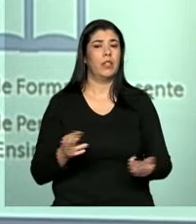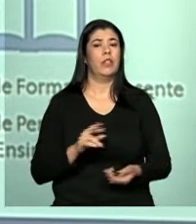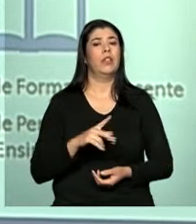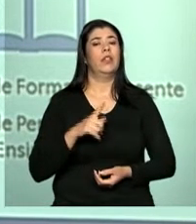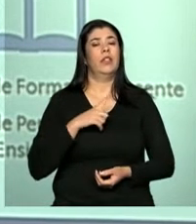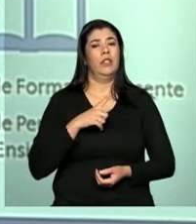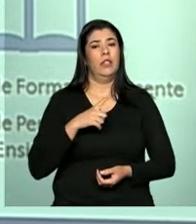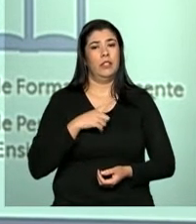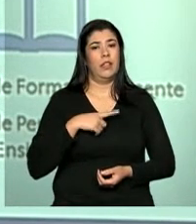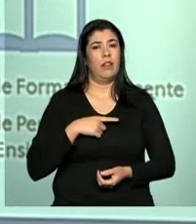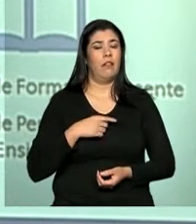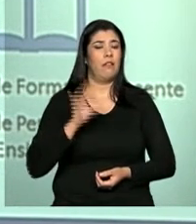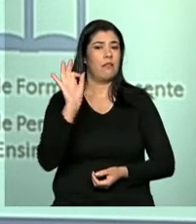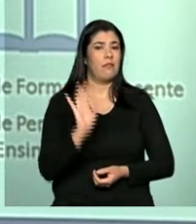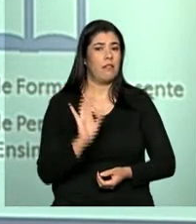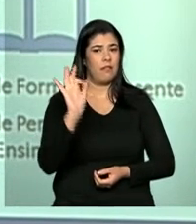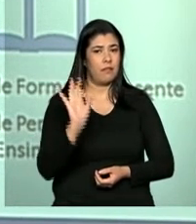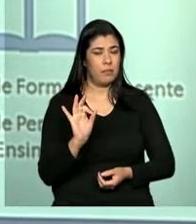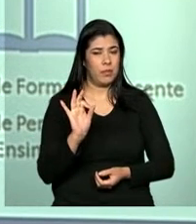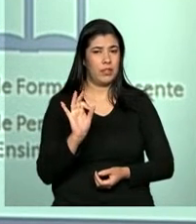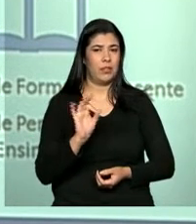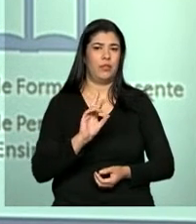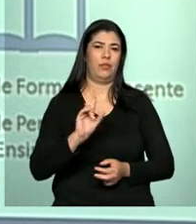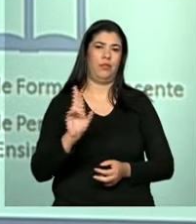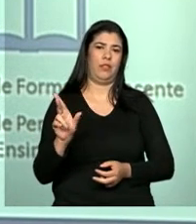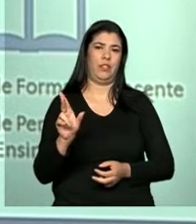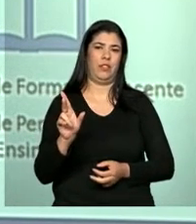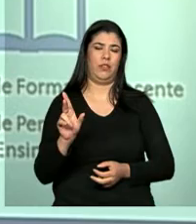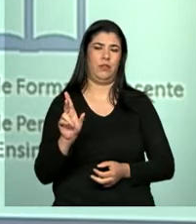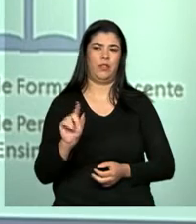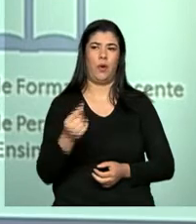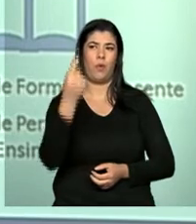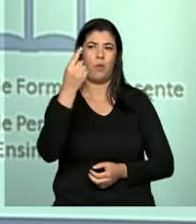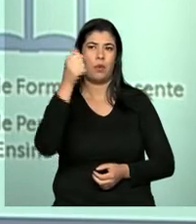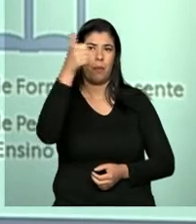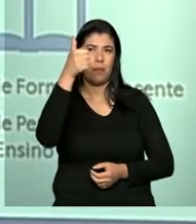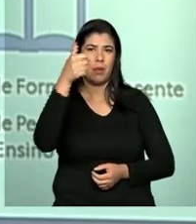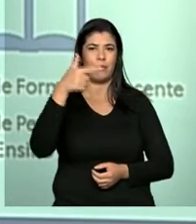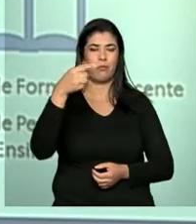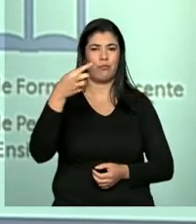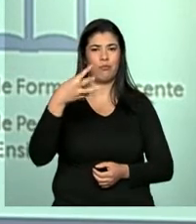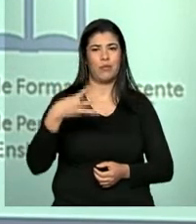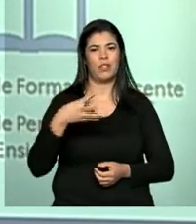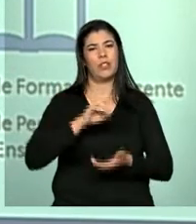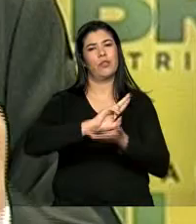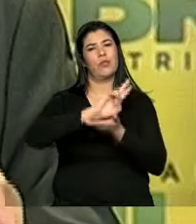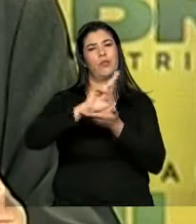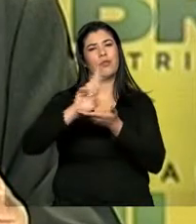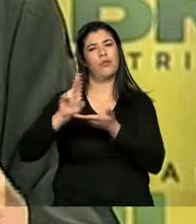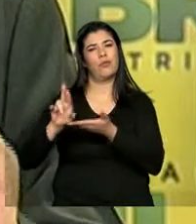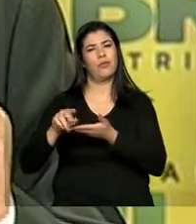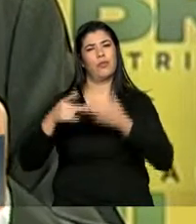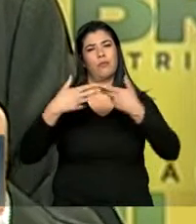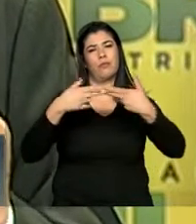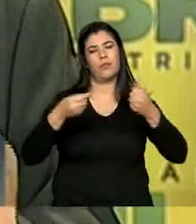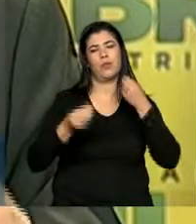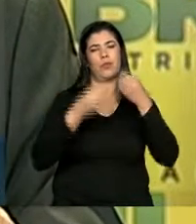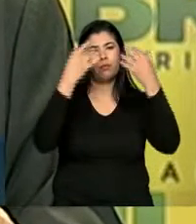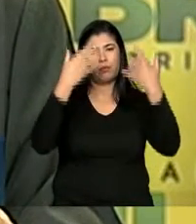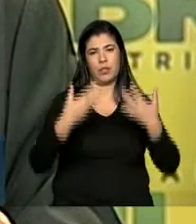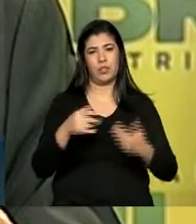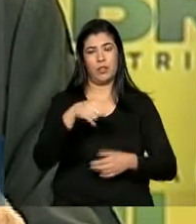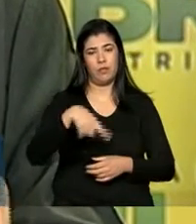muitos rankings são possíveis, não apenas um. Nós vamos apresentar vários disso, mas vocês têm